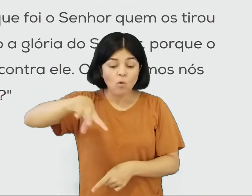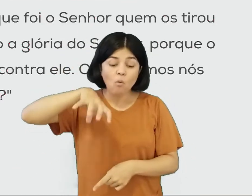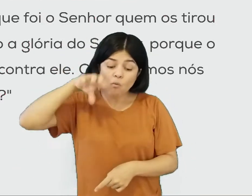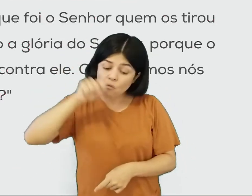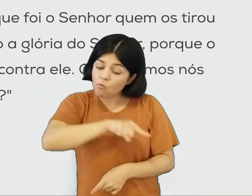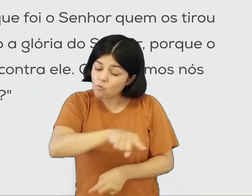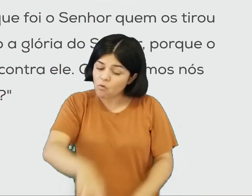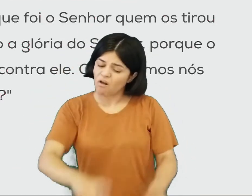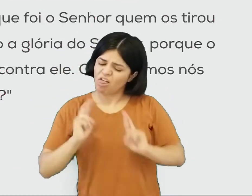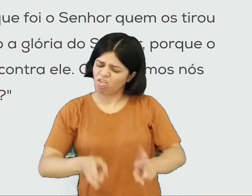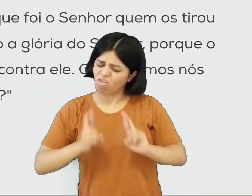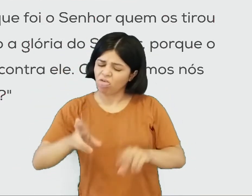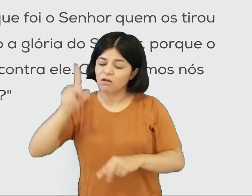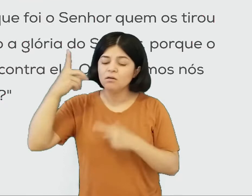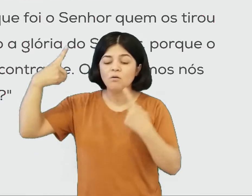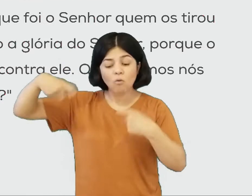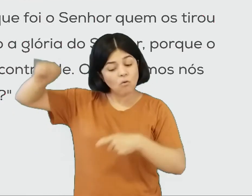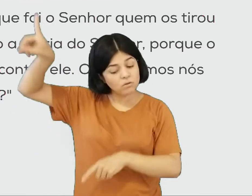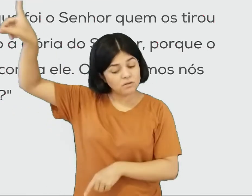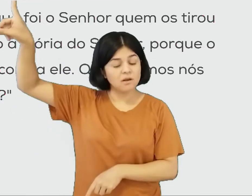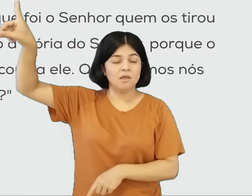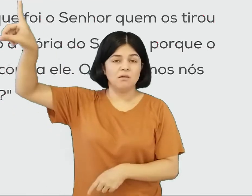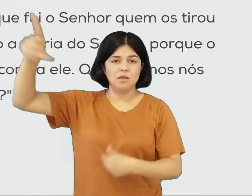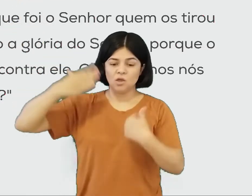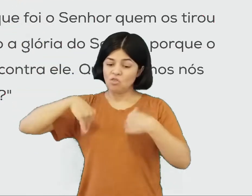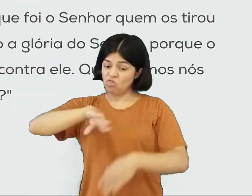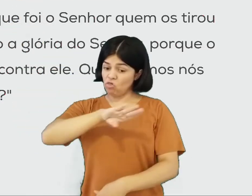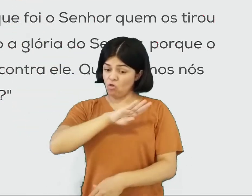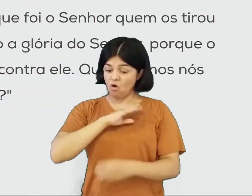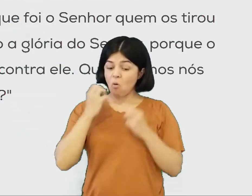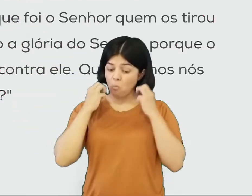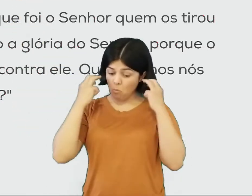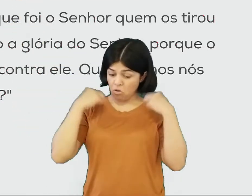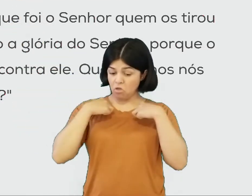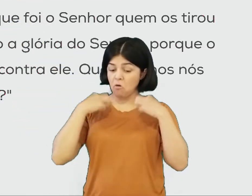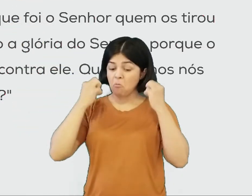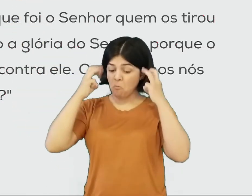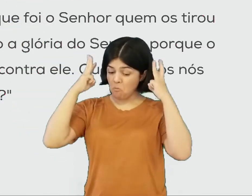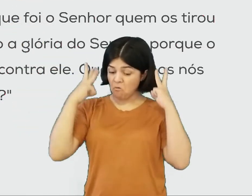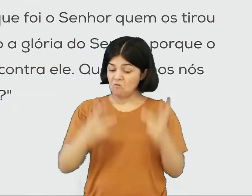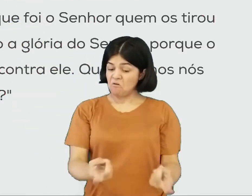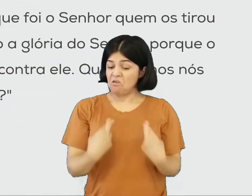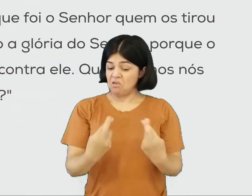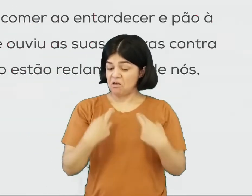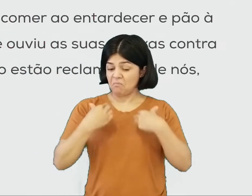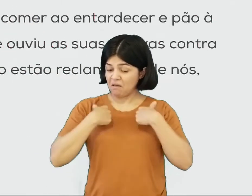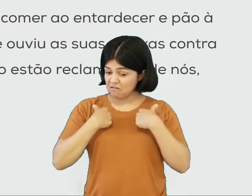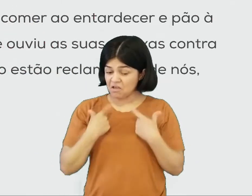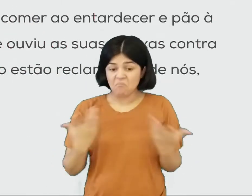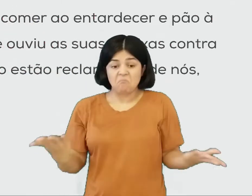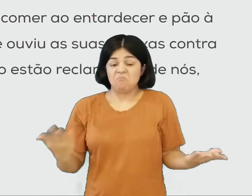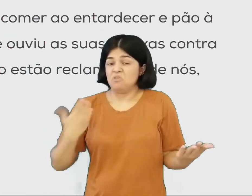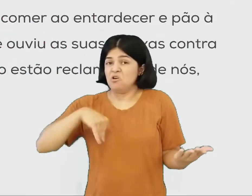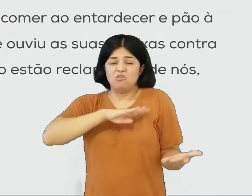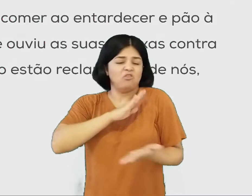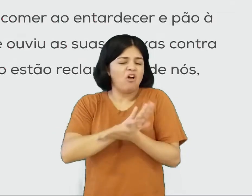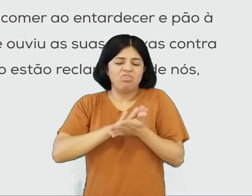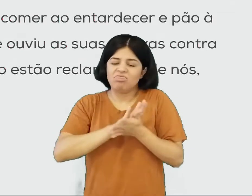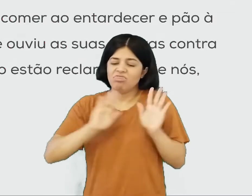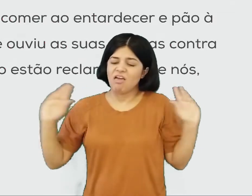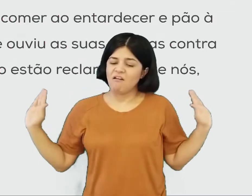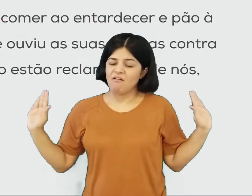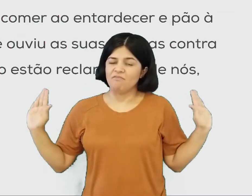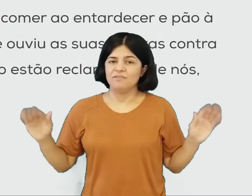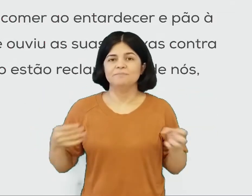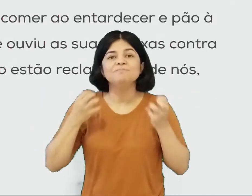vocês contra ele. Quem somos nós para que vocês reclamem a nós? Disse